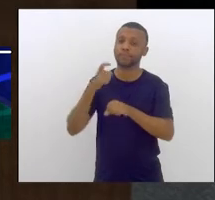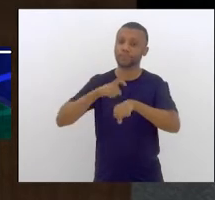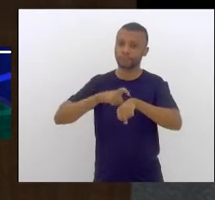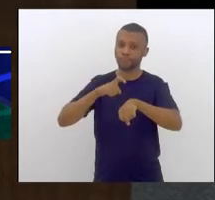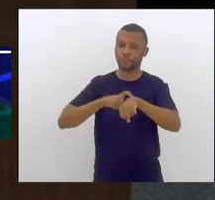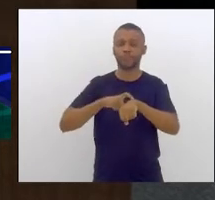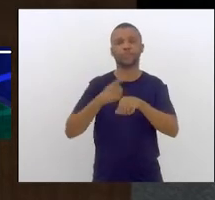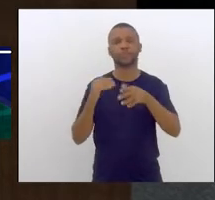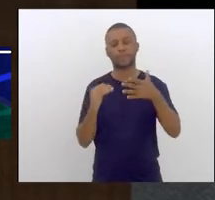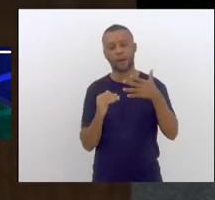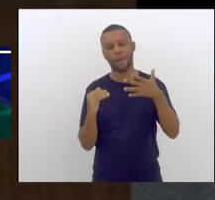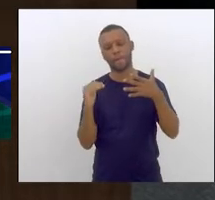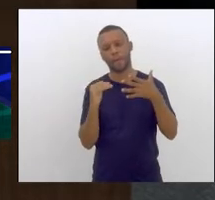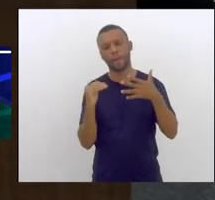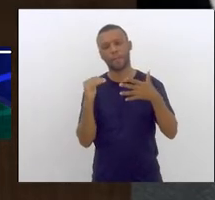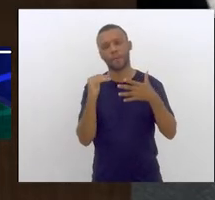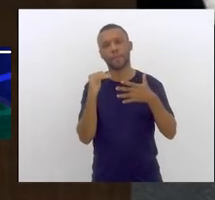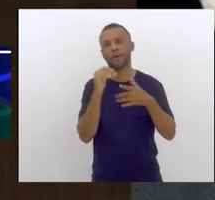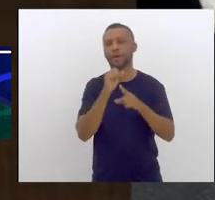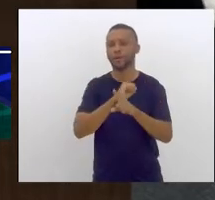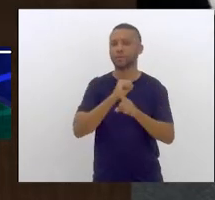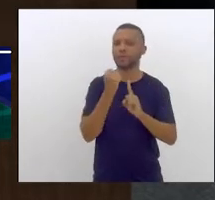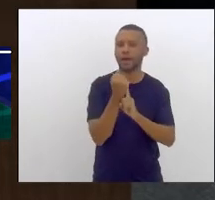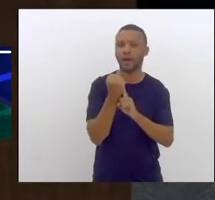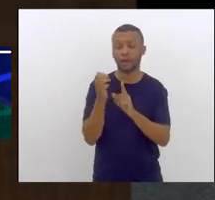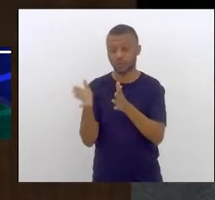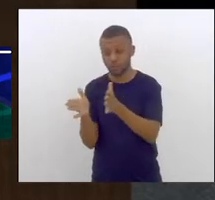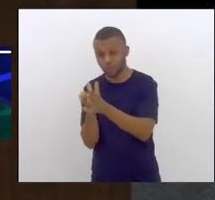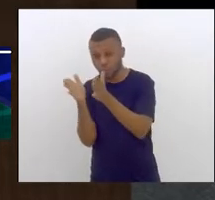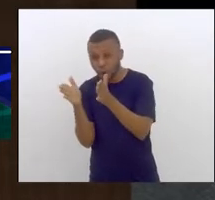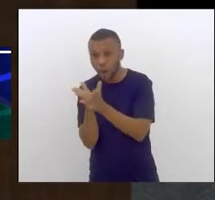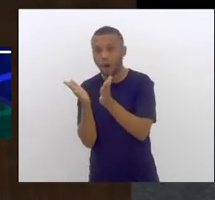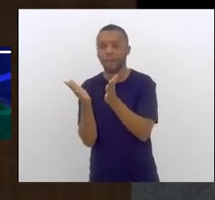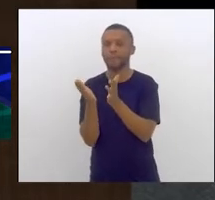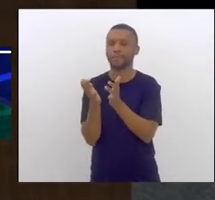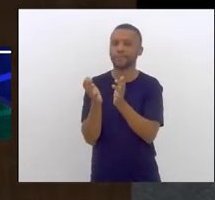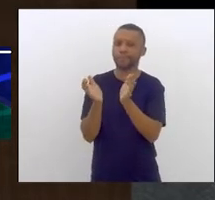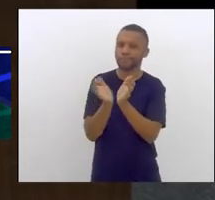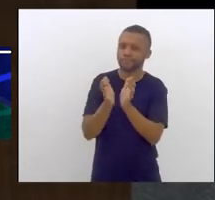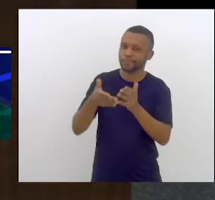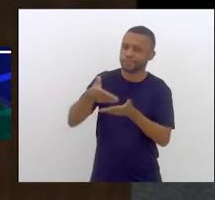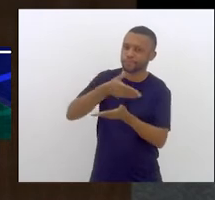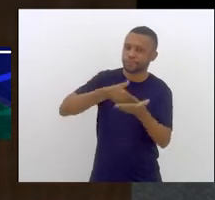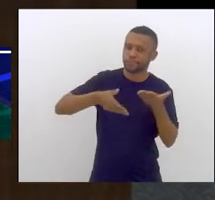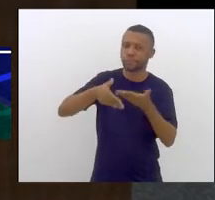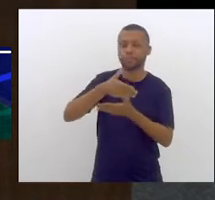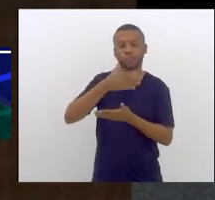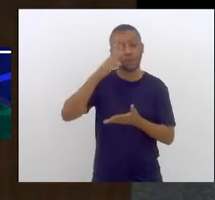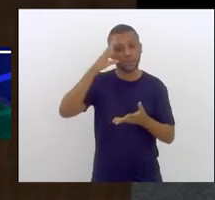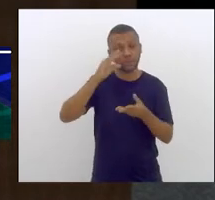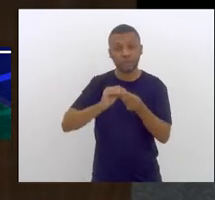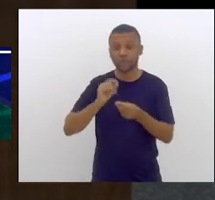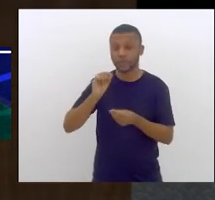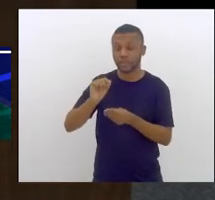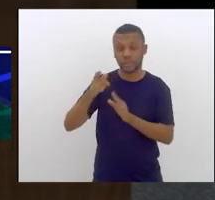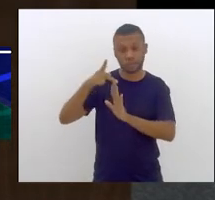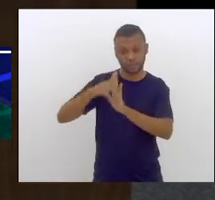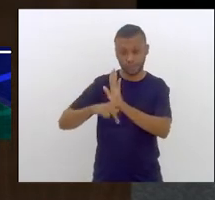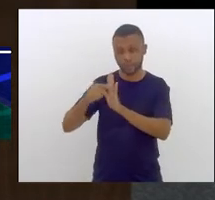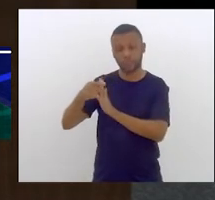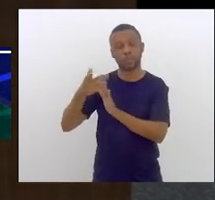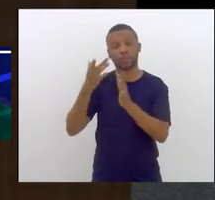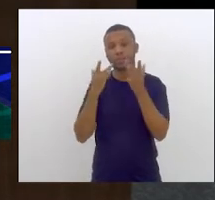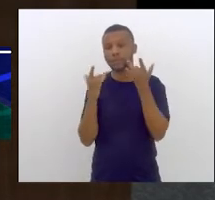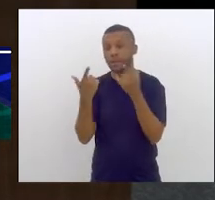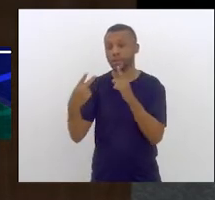de camadas sociais, camadas populares. E entendo eu que o Teatro das Oprimidas é a mesma percepção